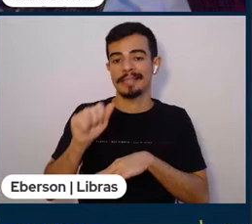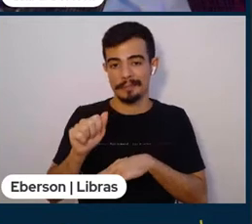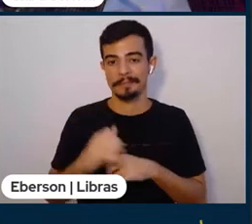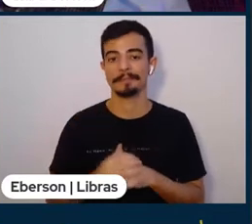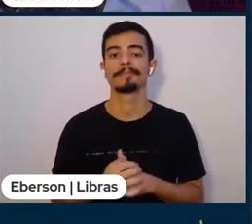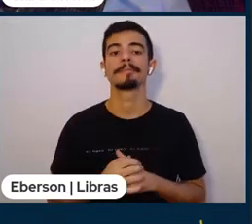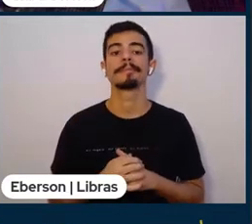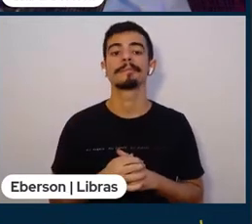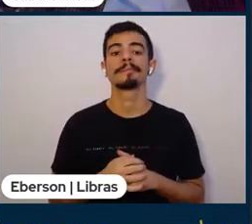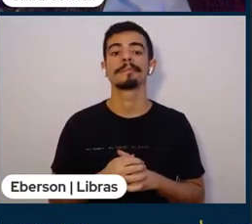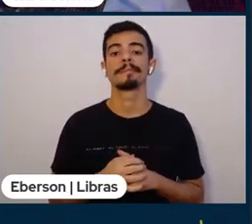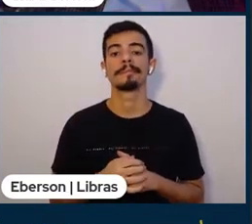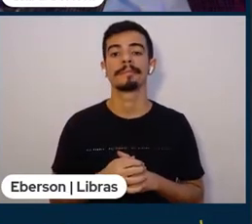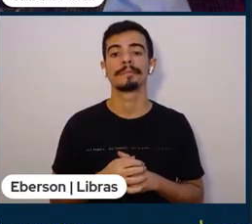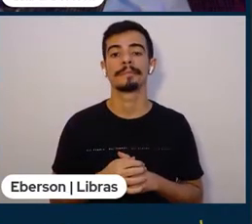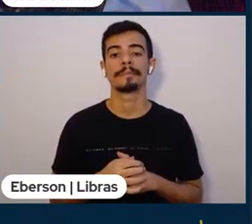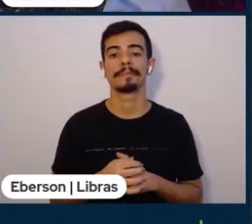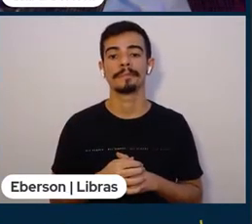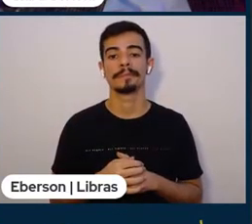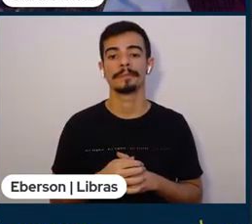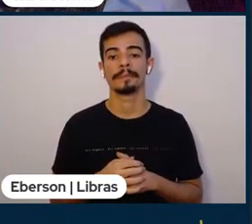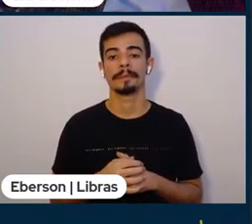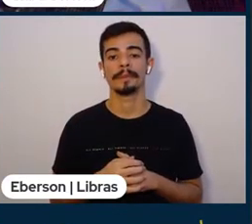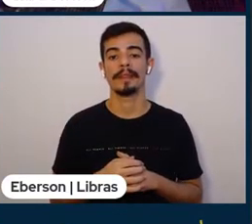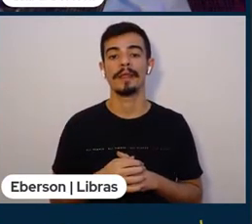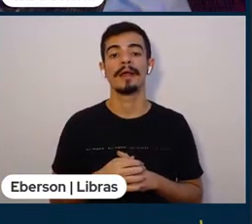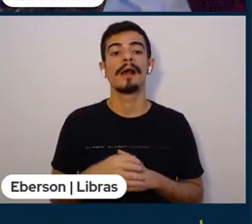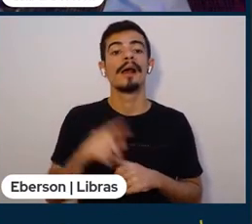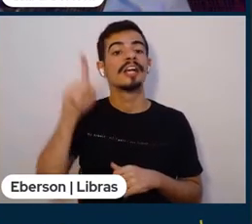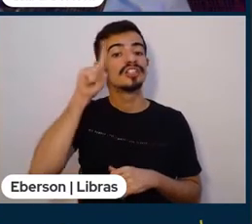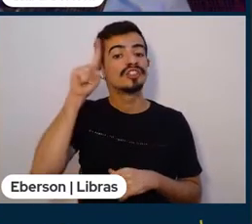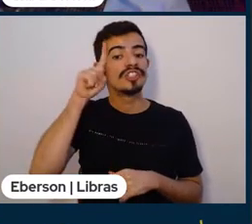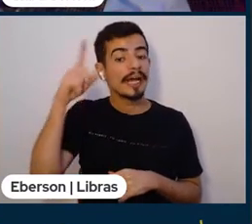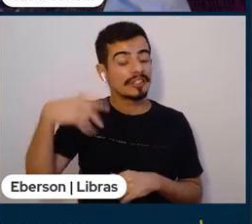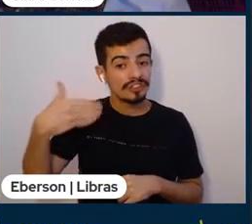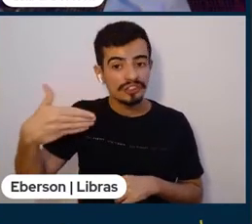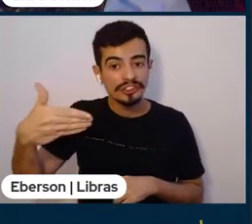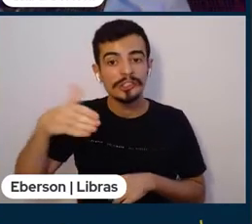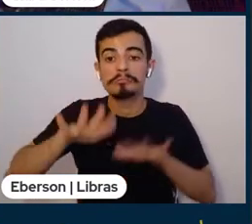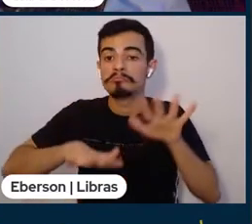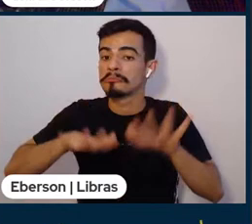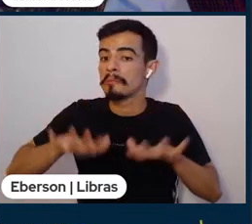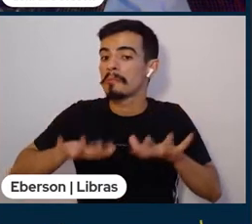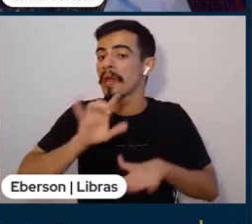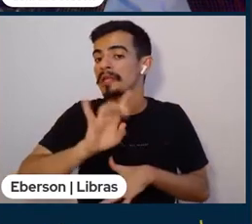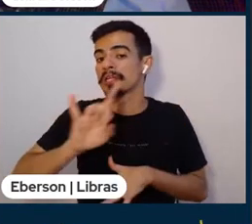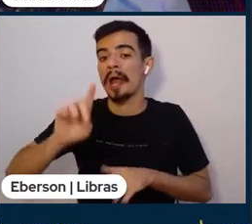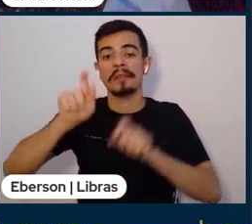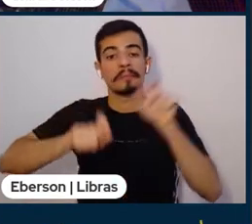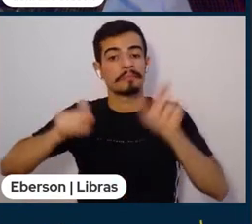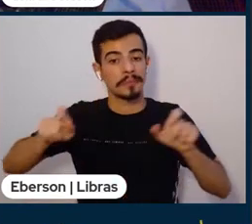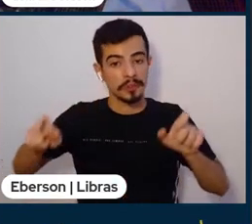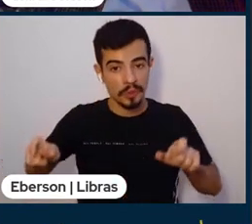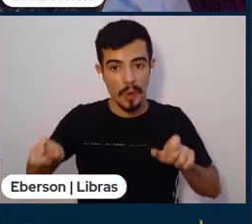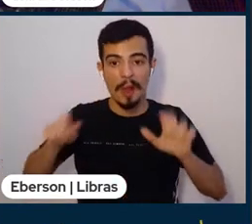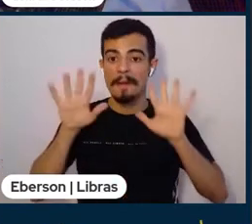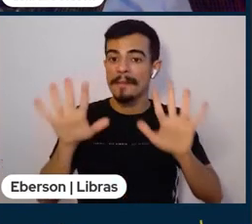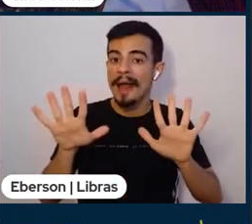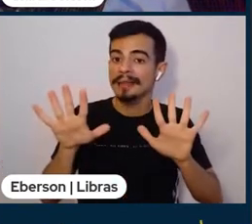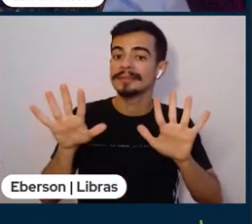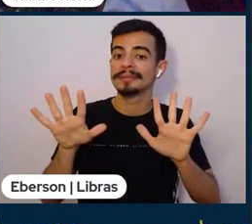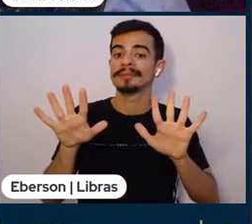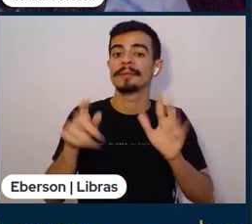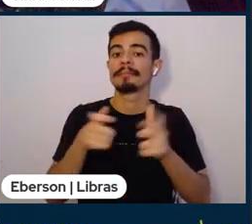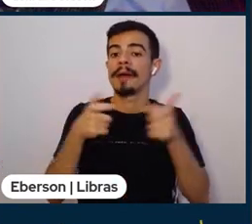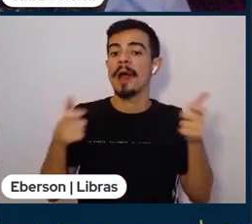E no dia a dia, depende um pouco, né? Vai de pessoa para pessoa, mas normalmente tem aquelas demandas que